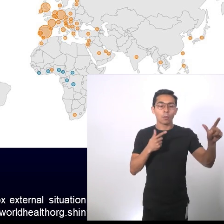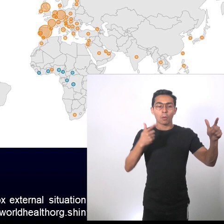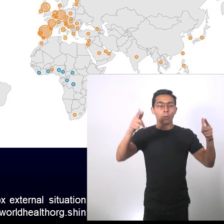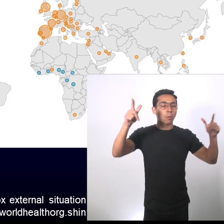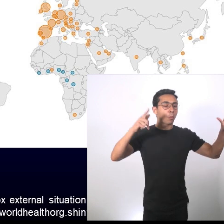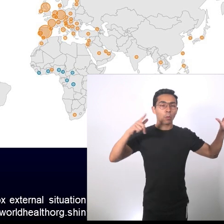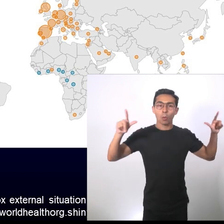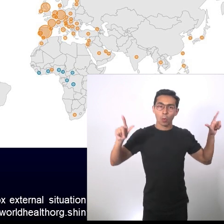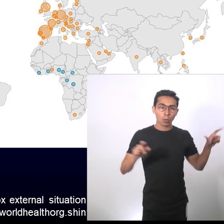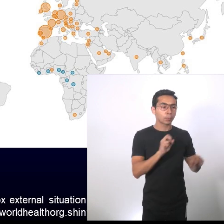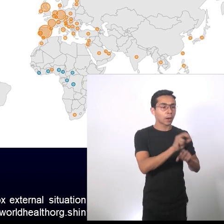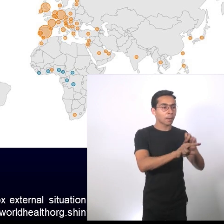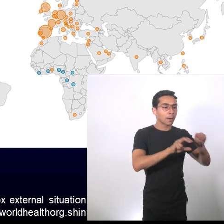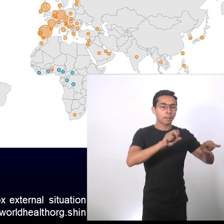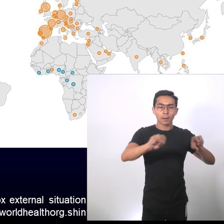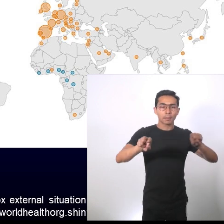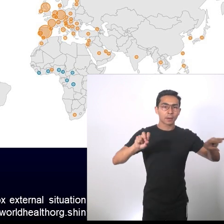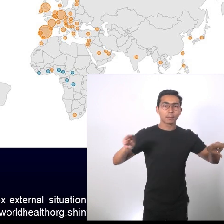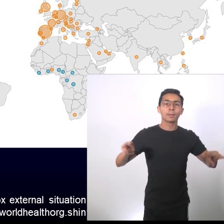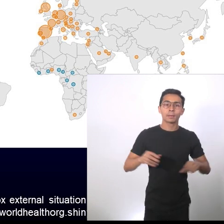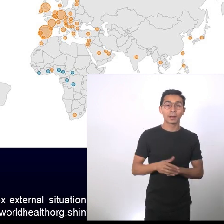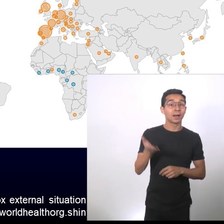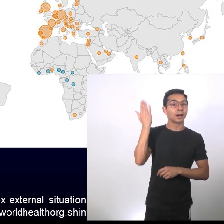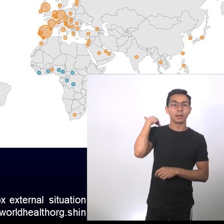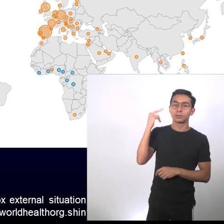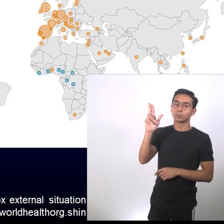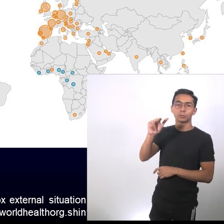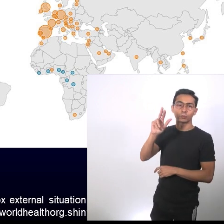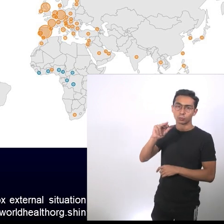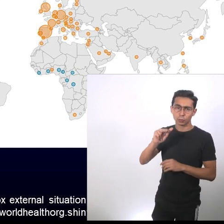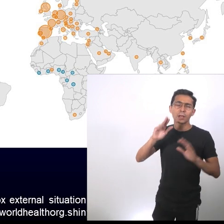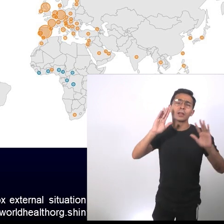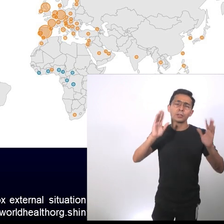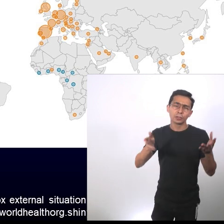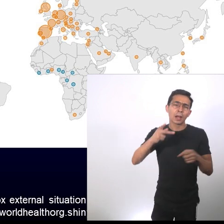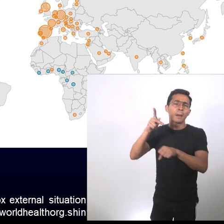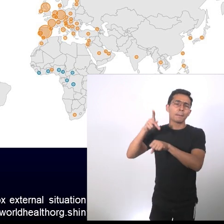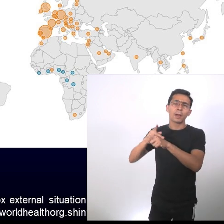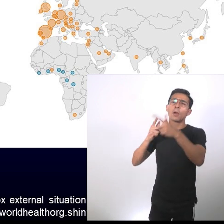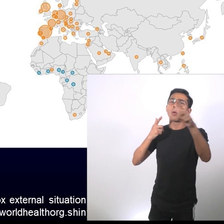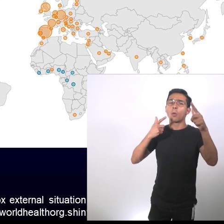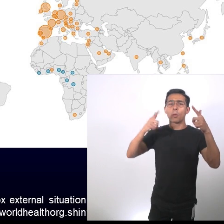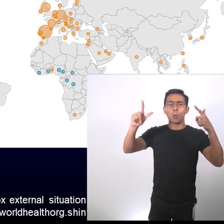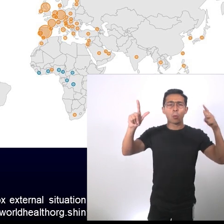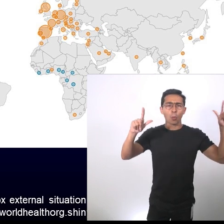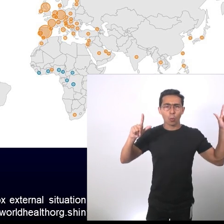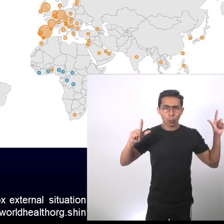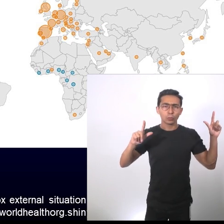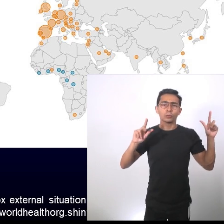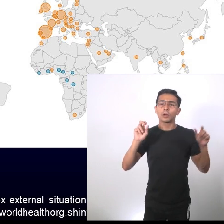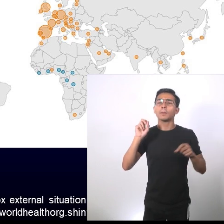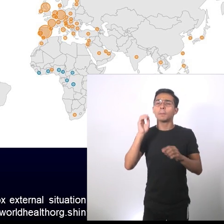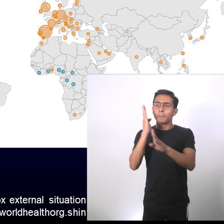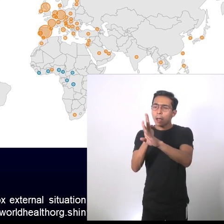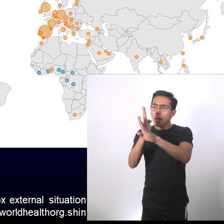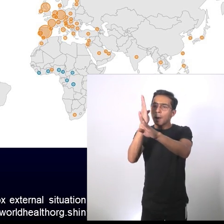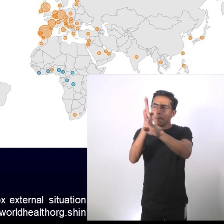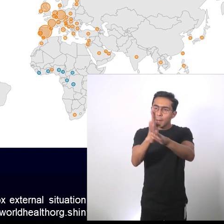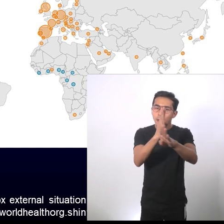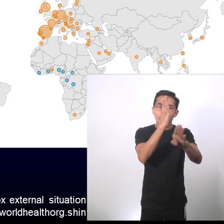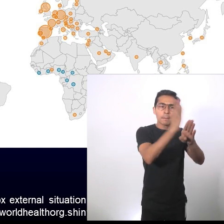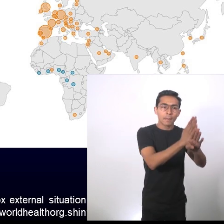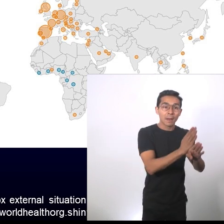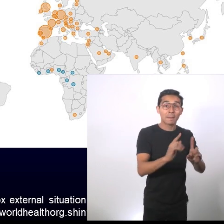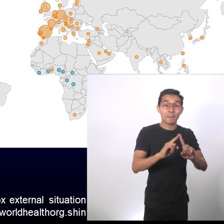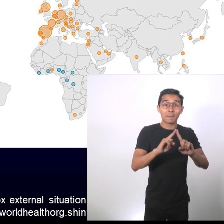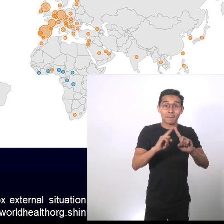vivido. Havia relatos da ocorrência da doença fora do continente africano, mas nunca assumindo as